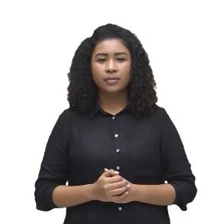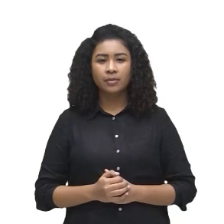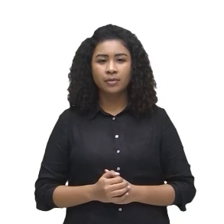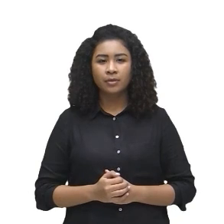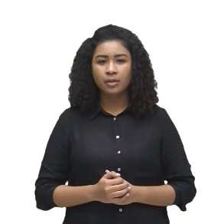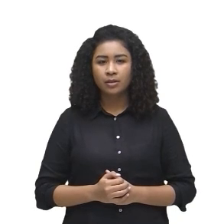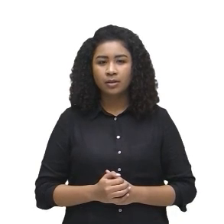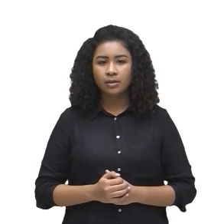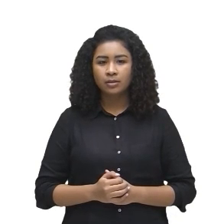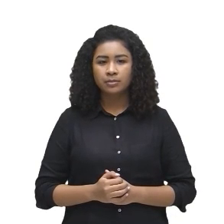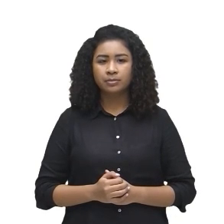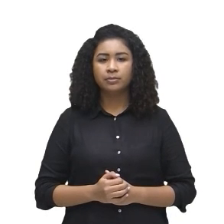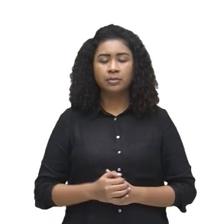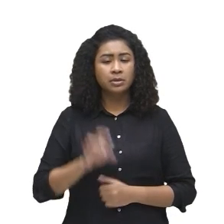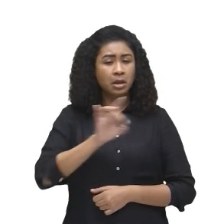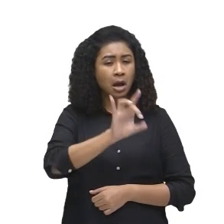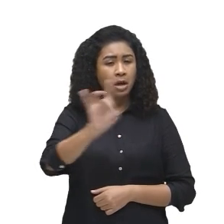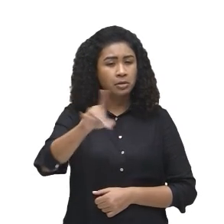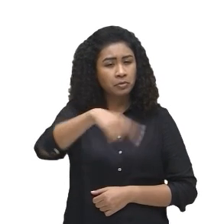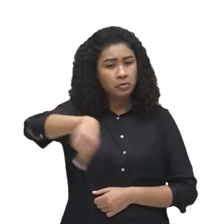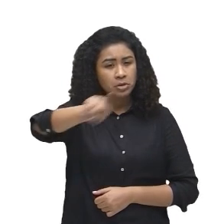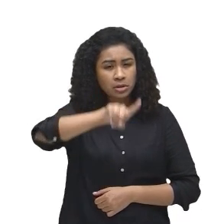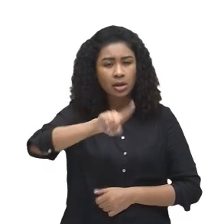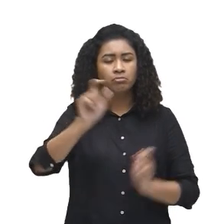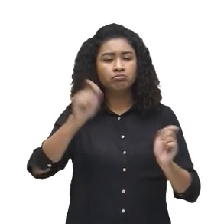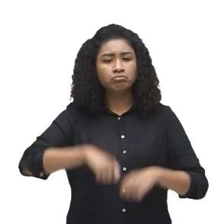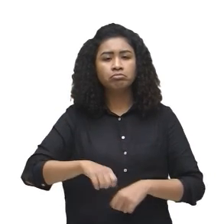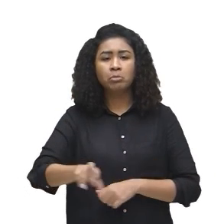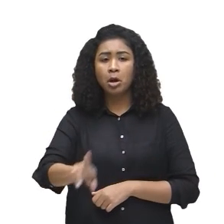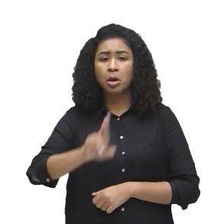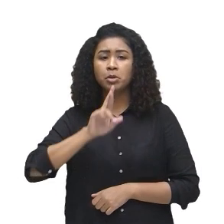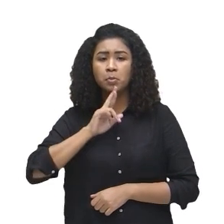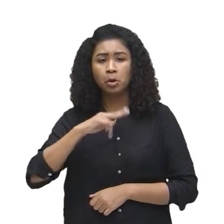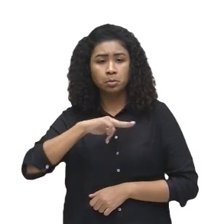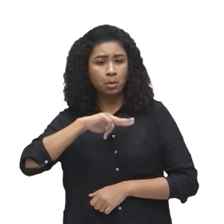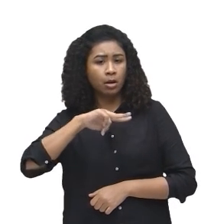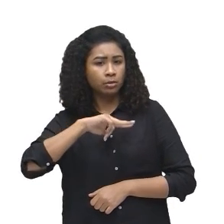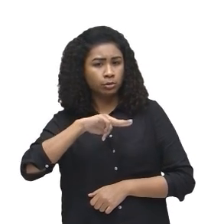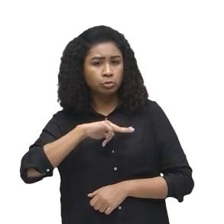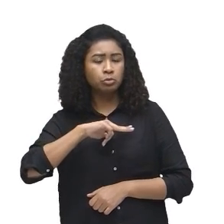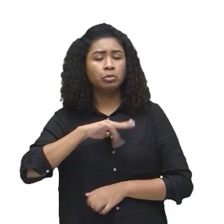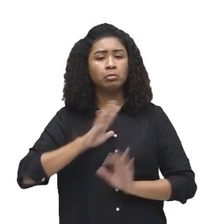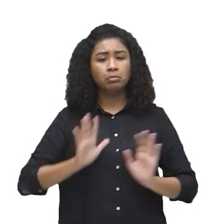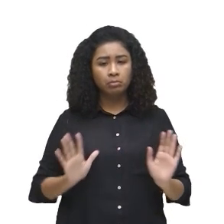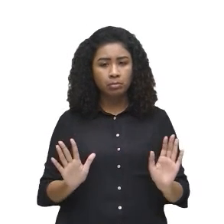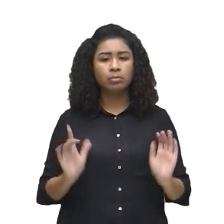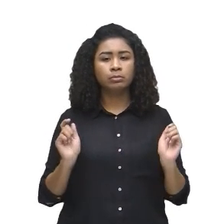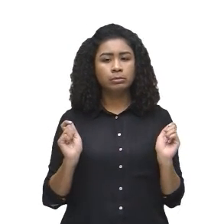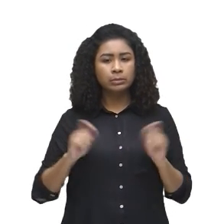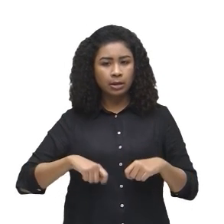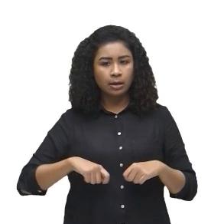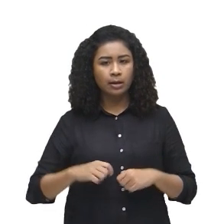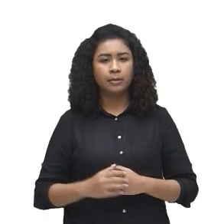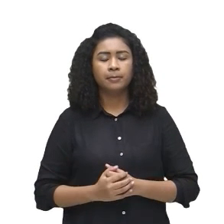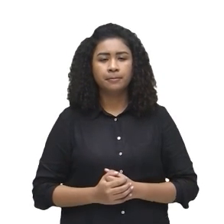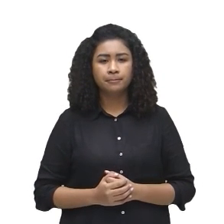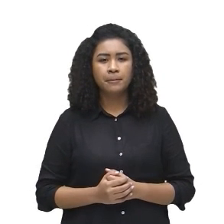subjetiva, cada um pode responder de acordo com a sua própria construção. Então, nós